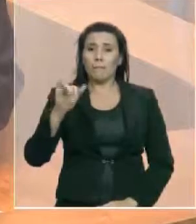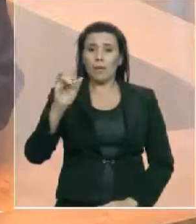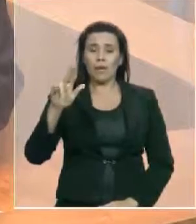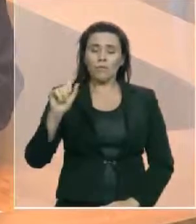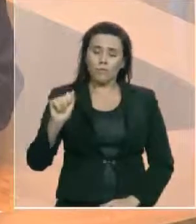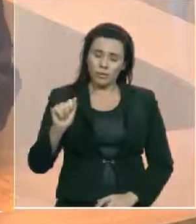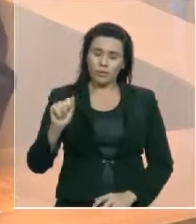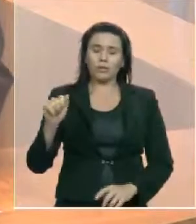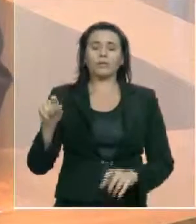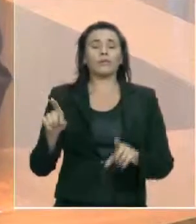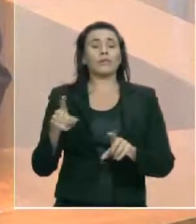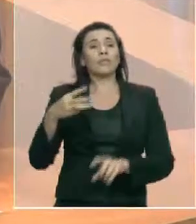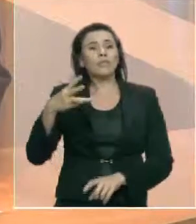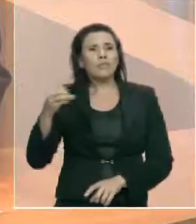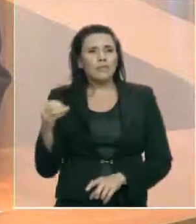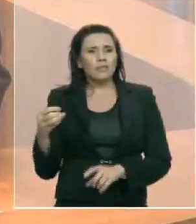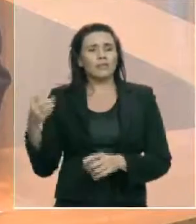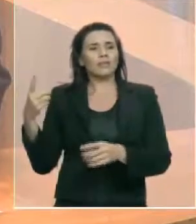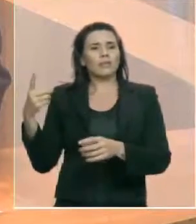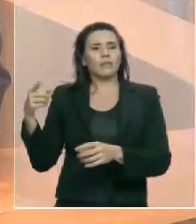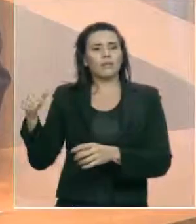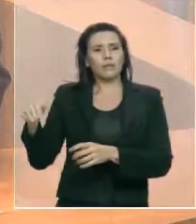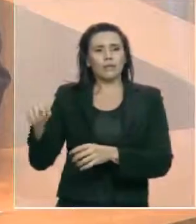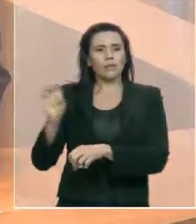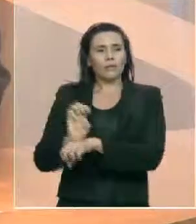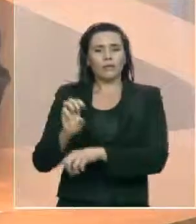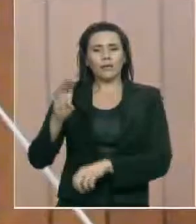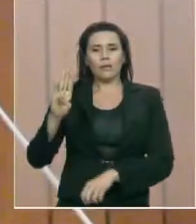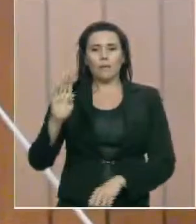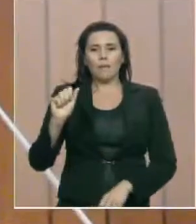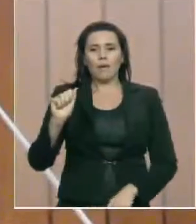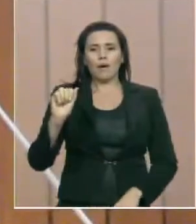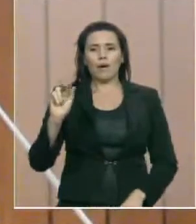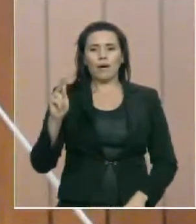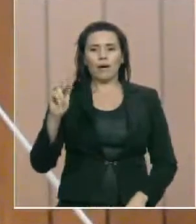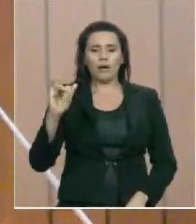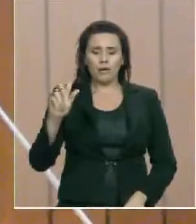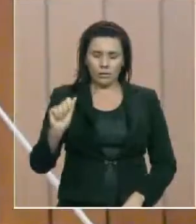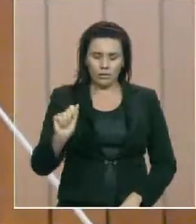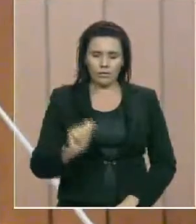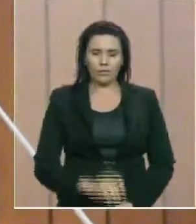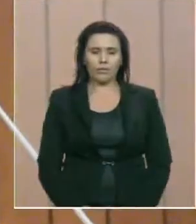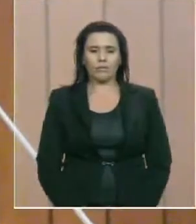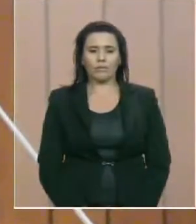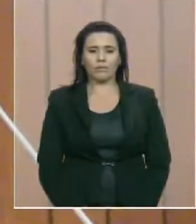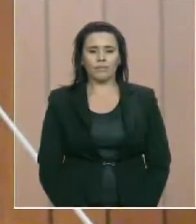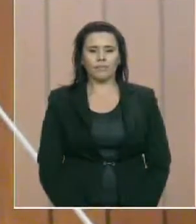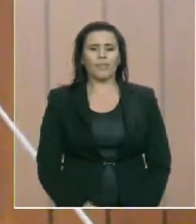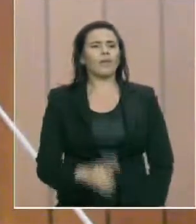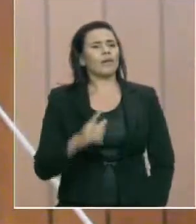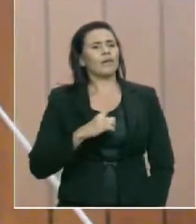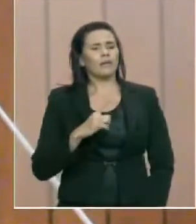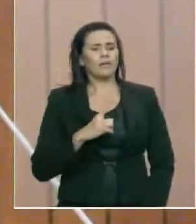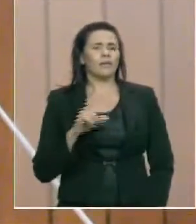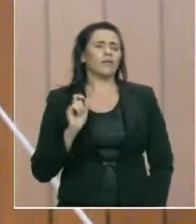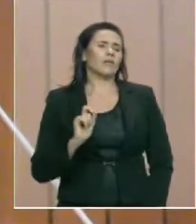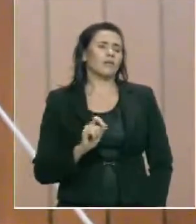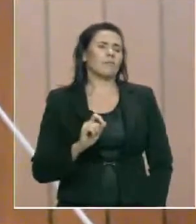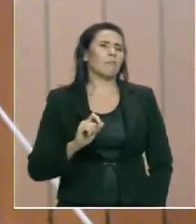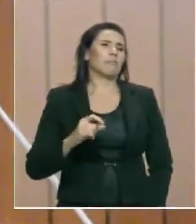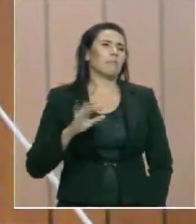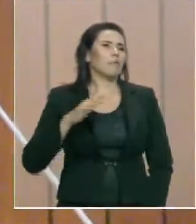Bahia. Nessas localidades existem mais de 300 mil estabelecimentos